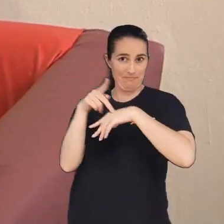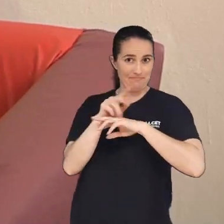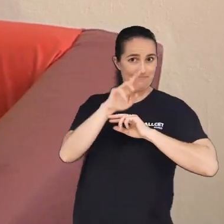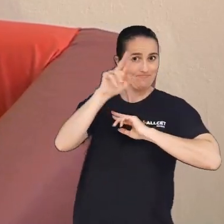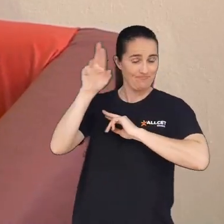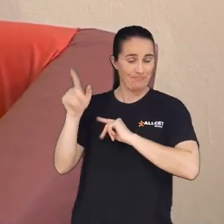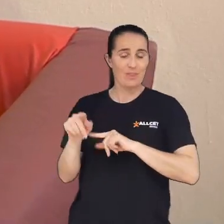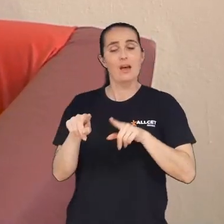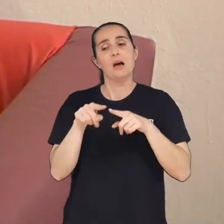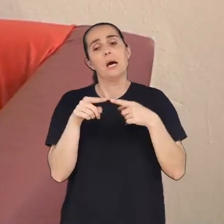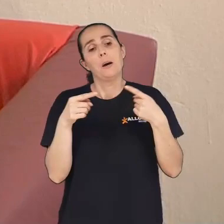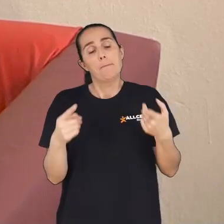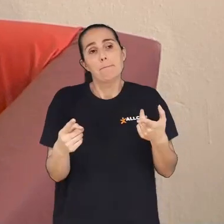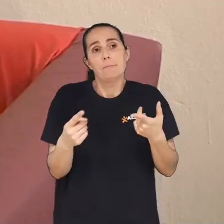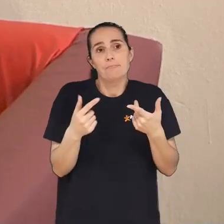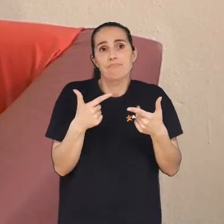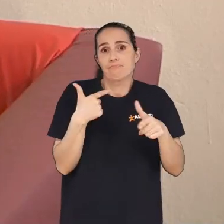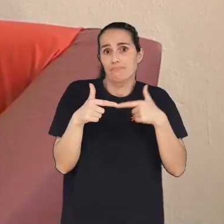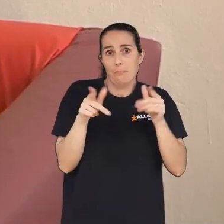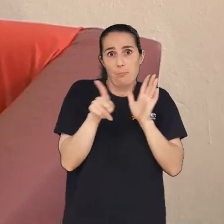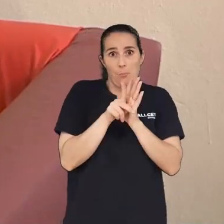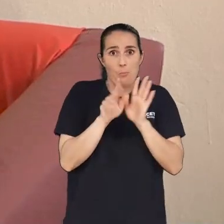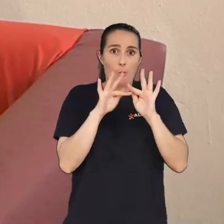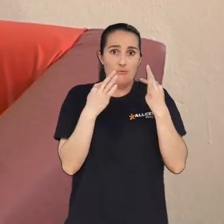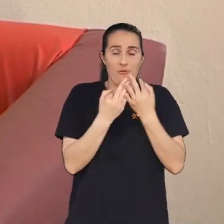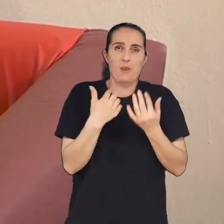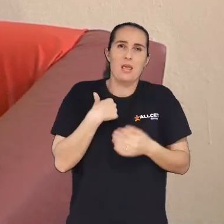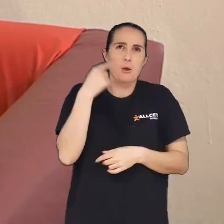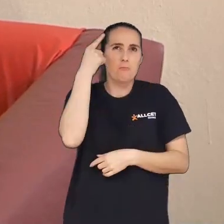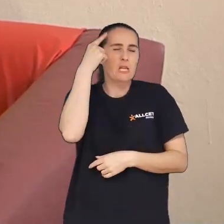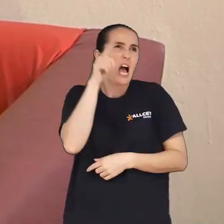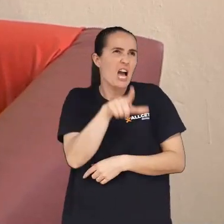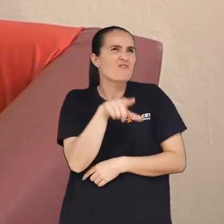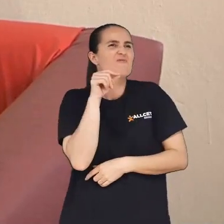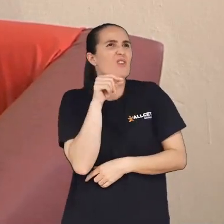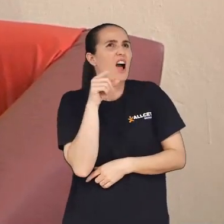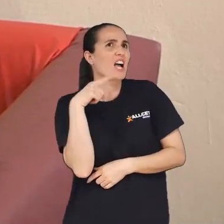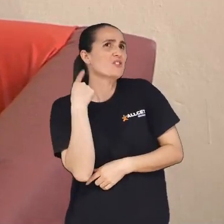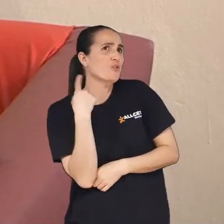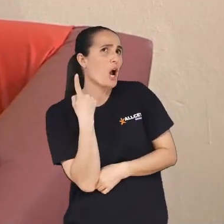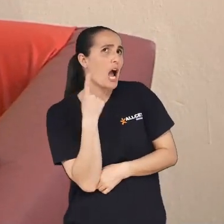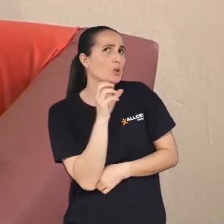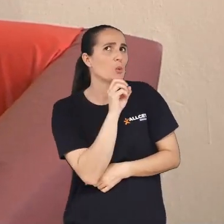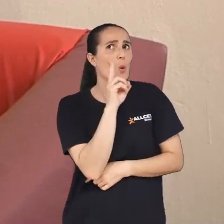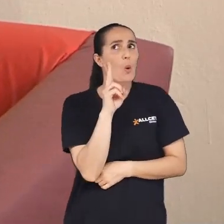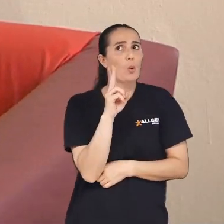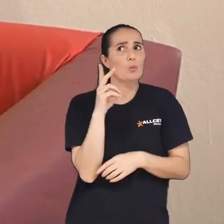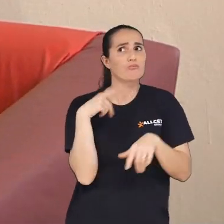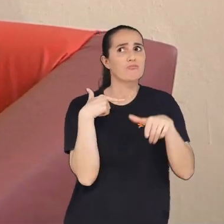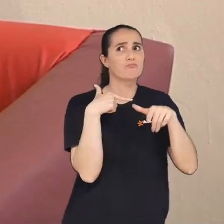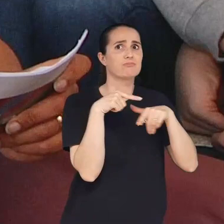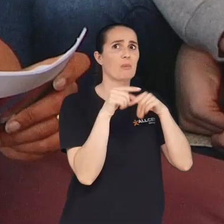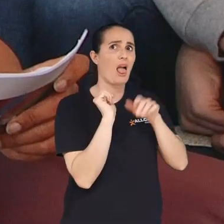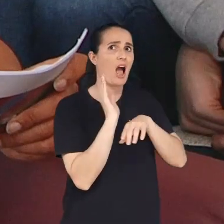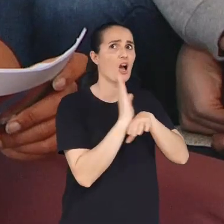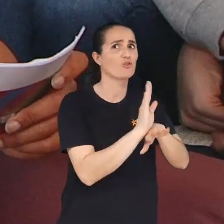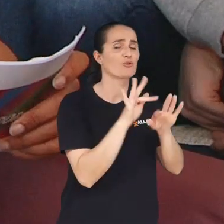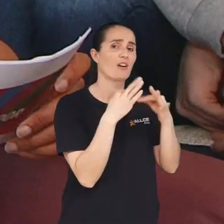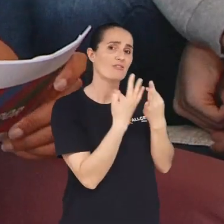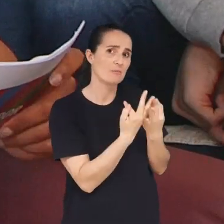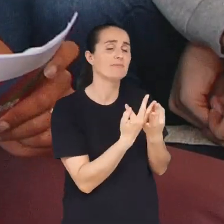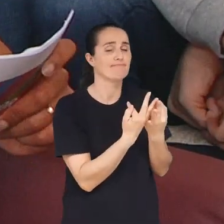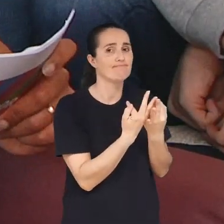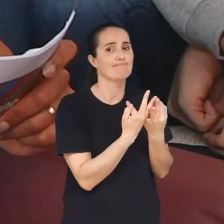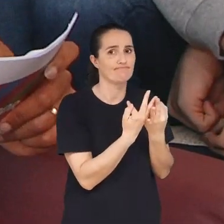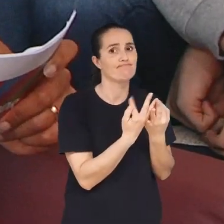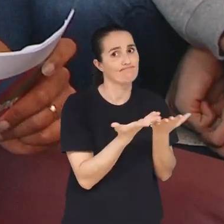da família, acabei tendo que optar pela profissão de advogado ou pelas empresas da família. Vereador,